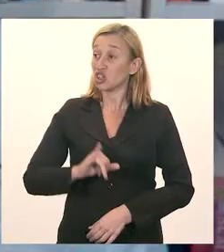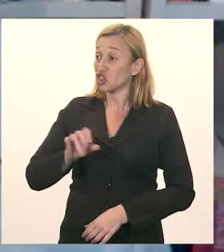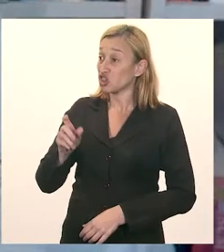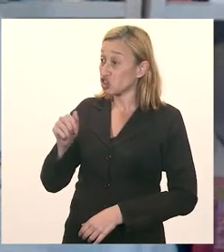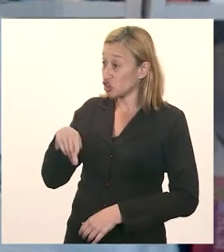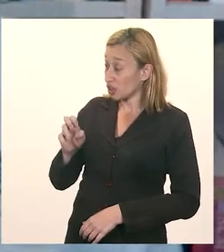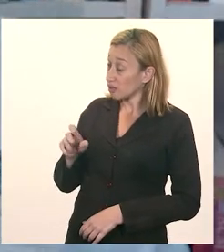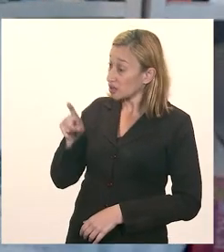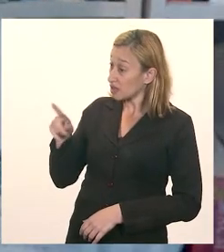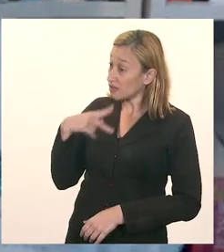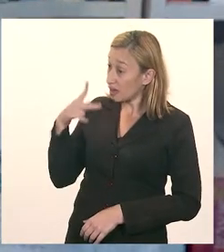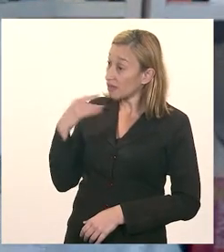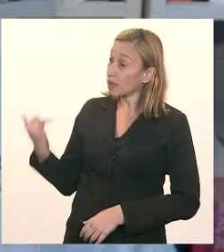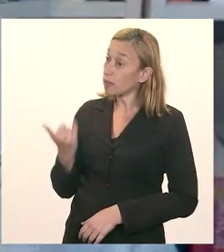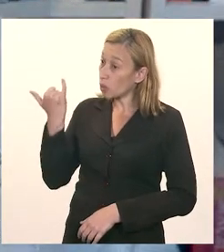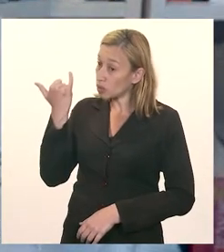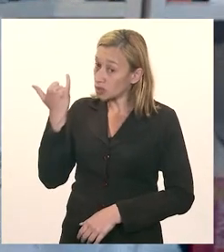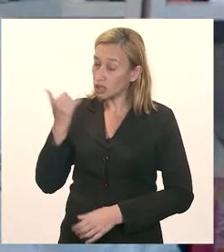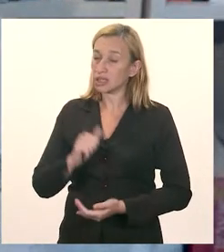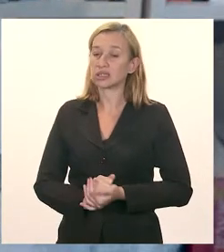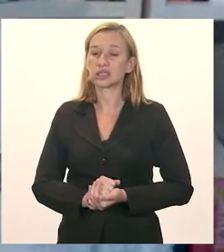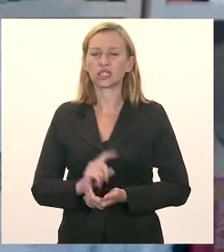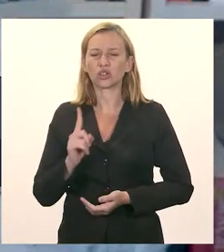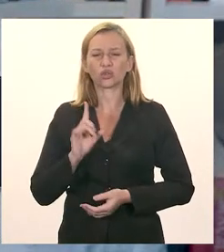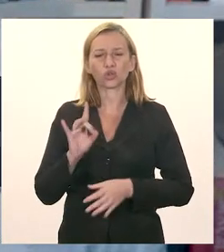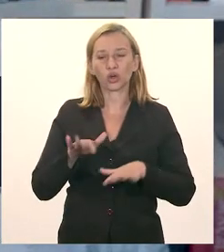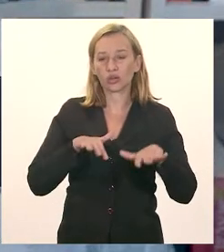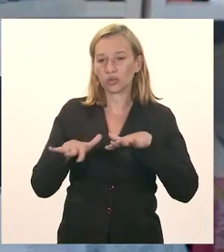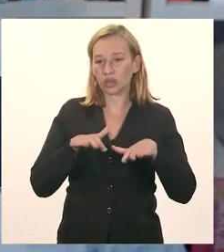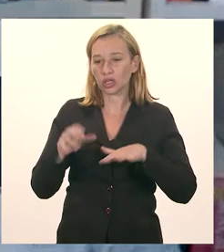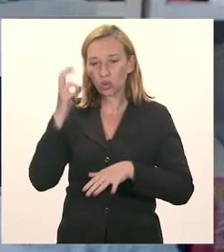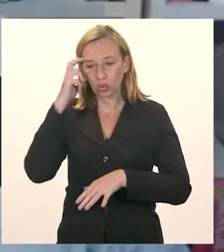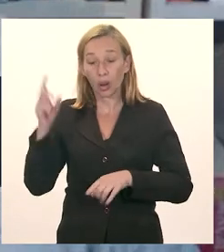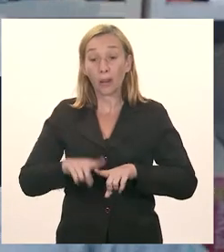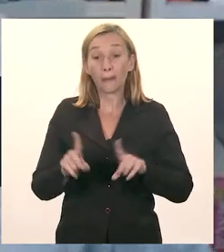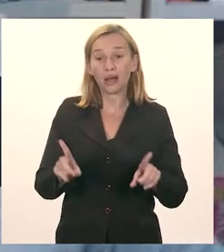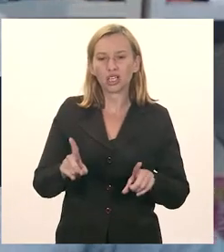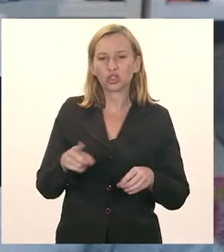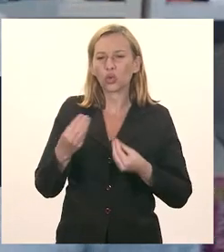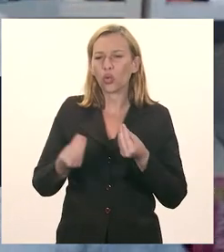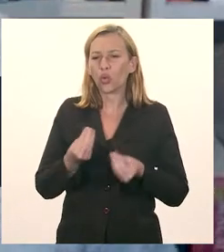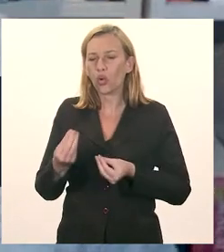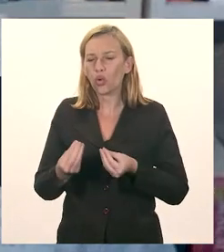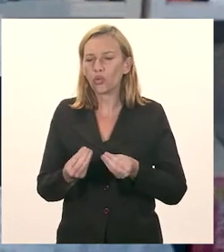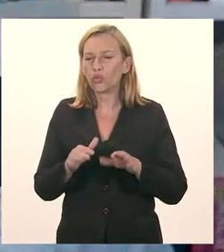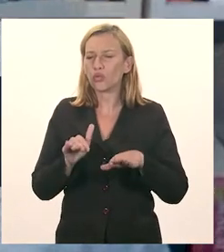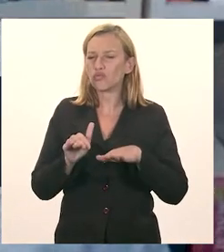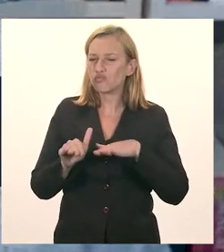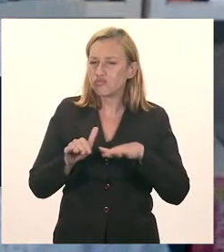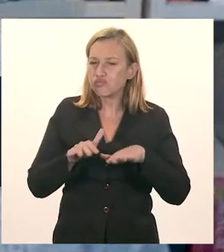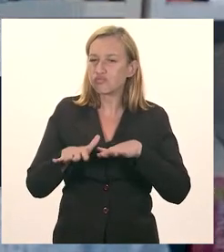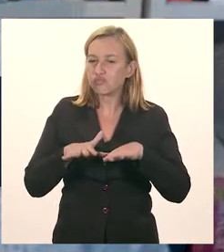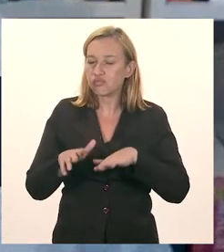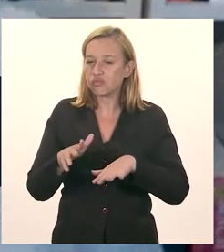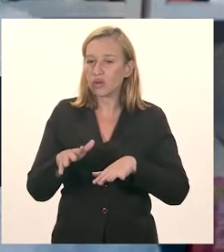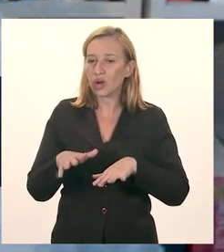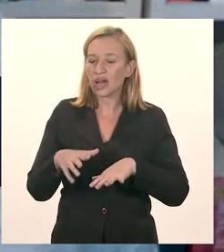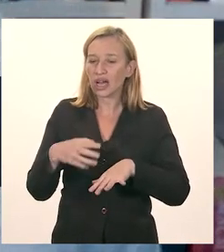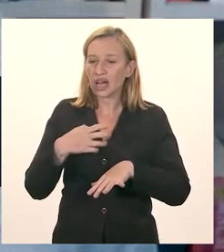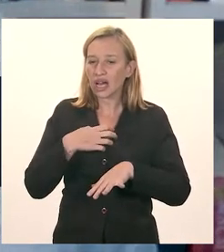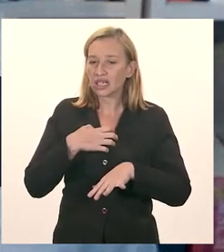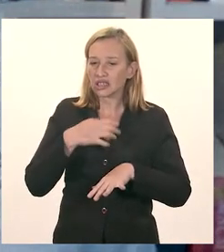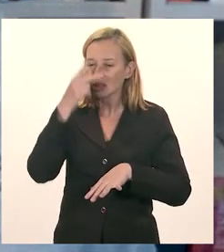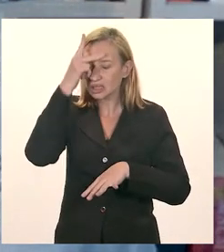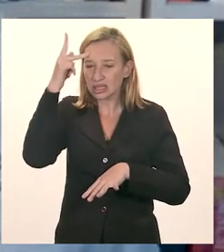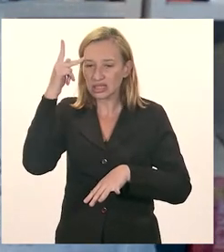Já que você falava da importância não apenas dessas manifestações culturais, mas como isso mobilizava as pessoas,